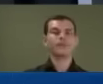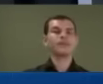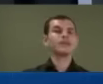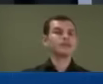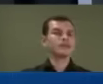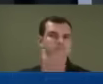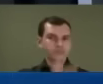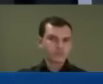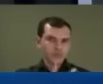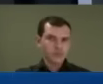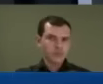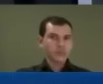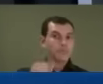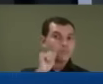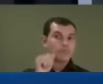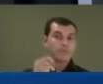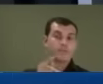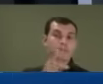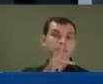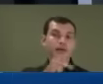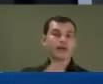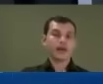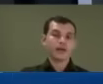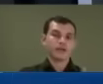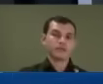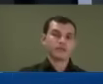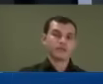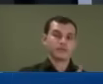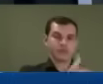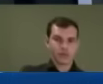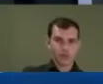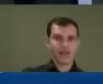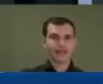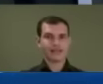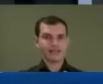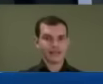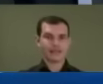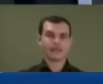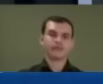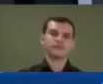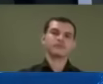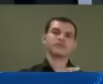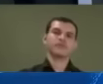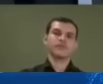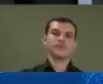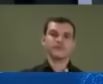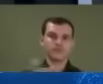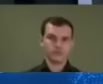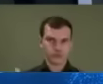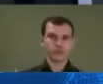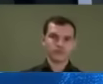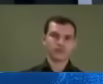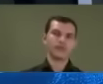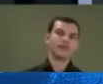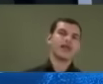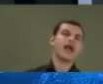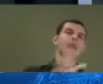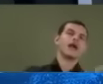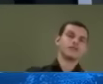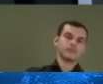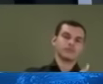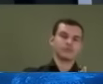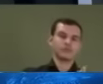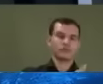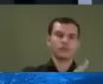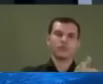específico do Amapá, de 2019 até 2022, sempre destacar, foi em 2018, 2017, que nós aprovamos a